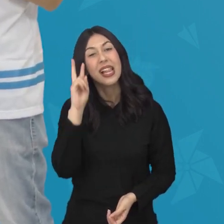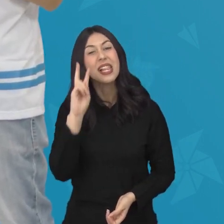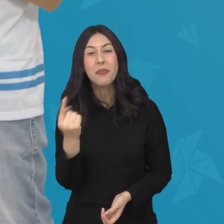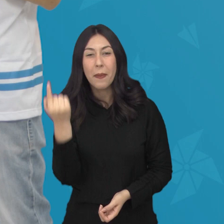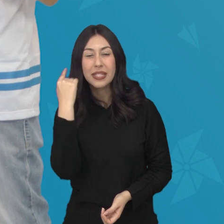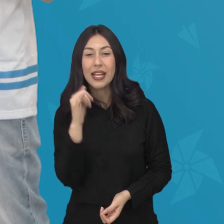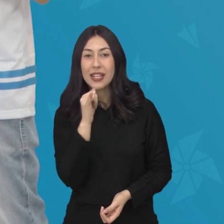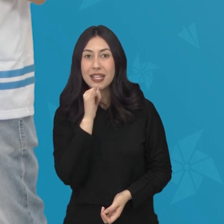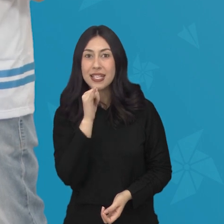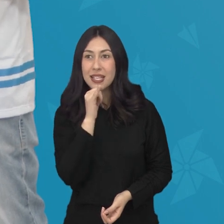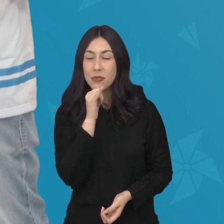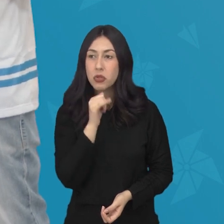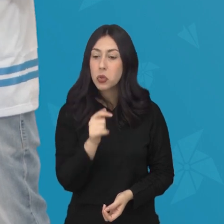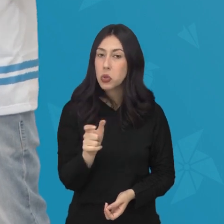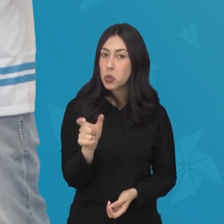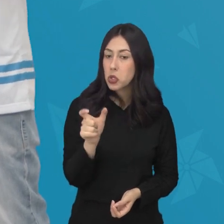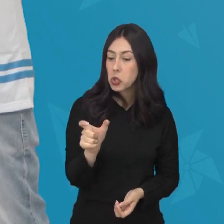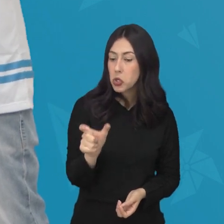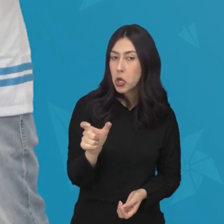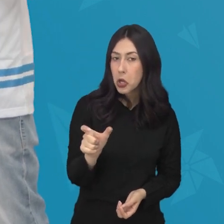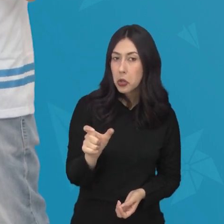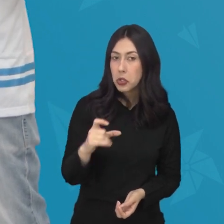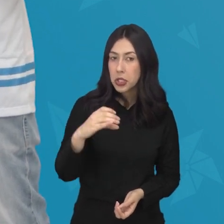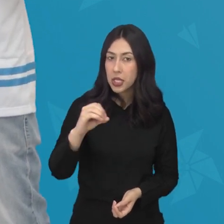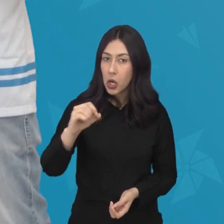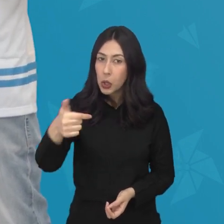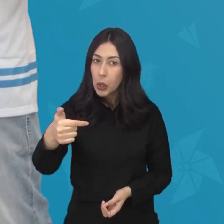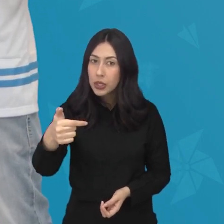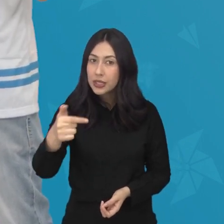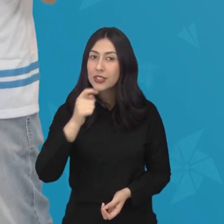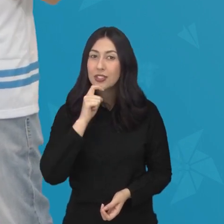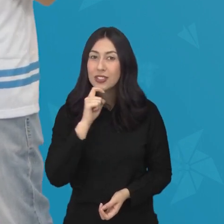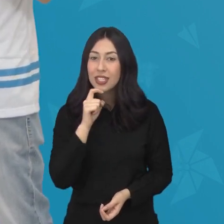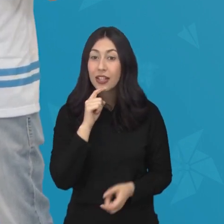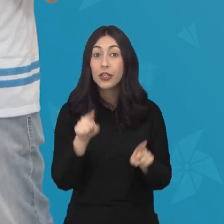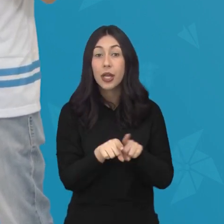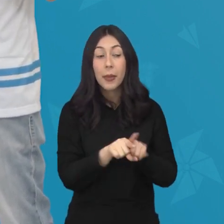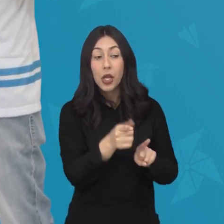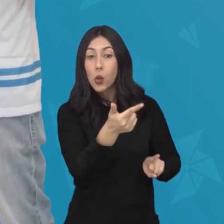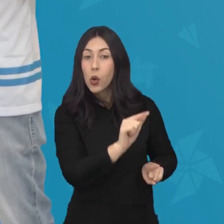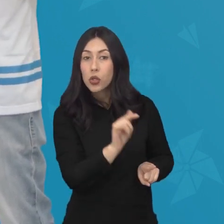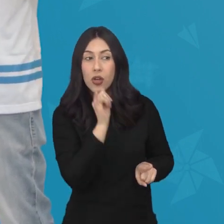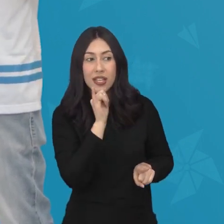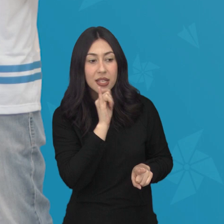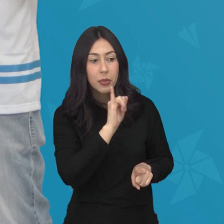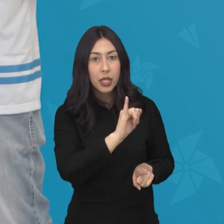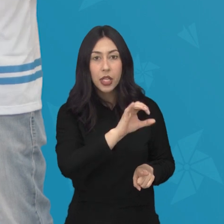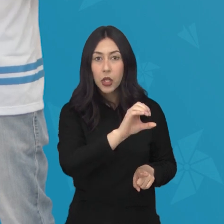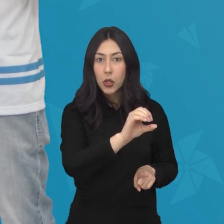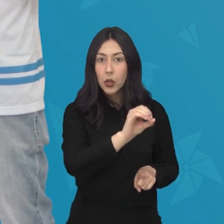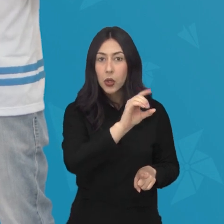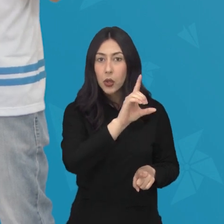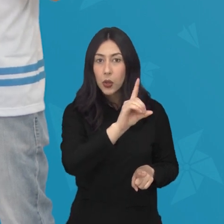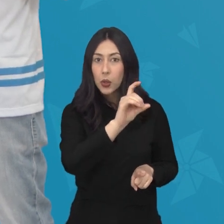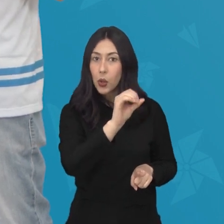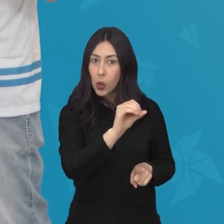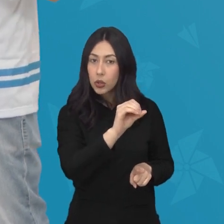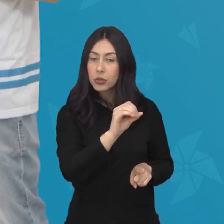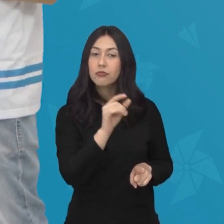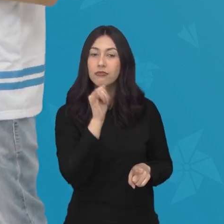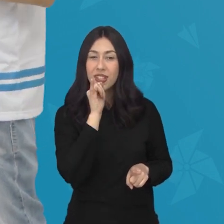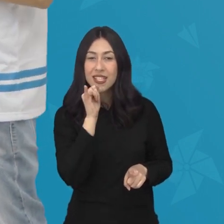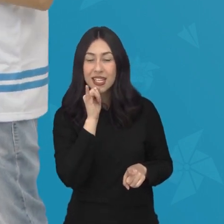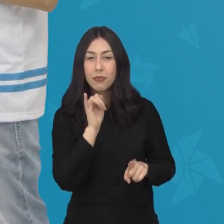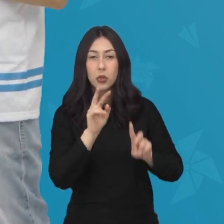outros lugares vão falar muito da naftalina, e em alguns casos vocês podem encontrar falando do iodo, né, que são 3 exemplos bem comuns de se encontrar em livros